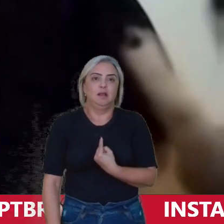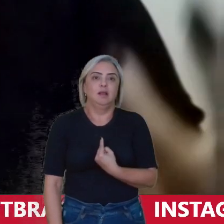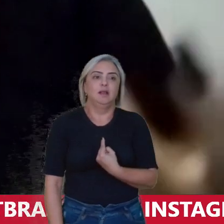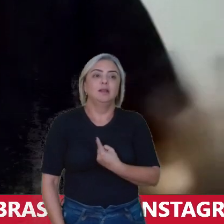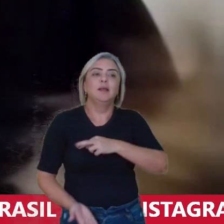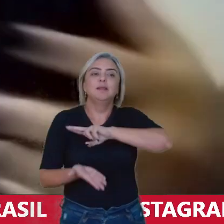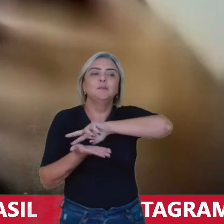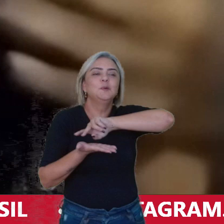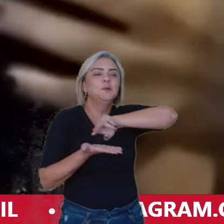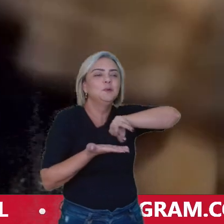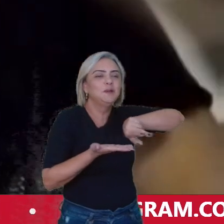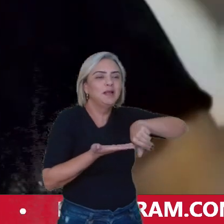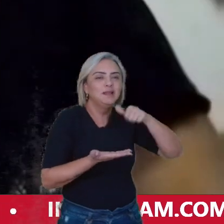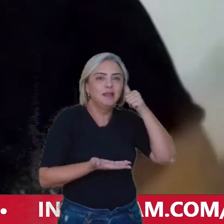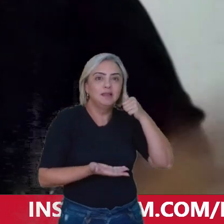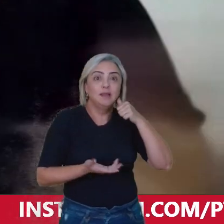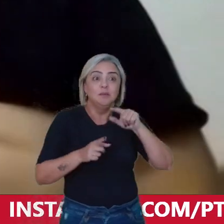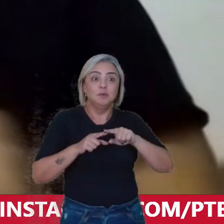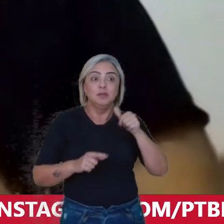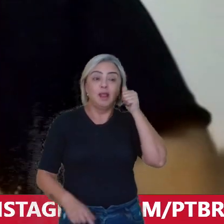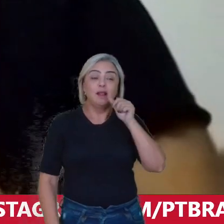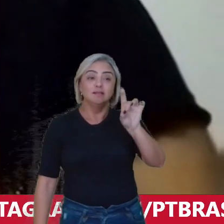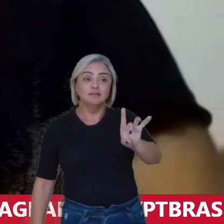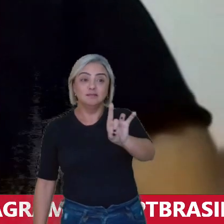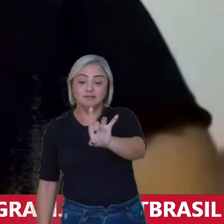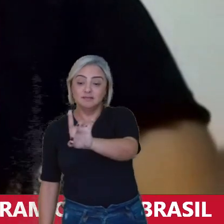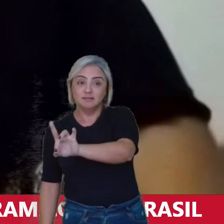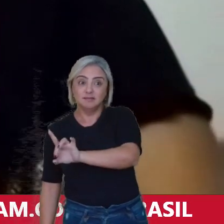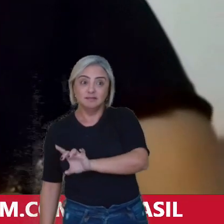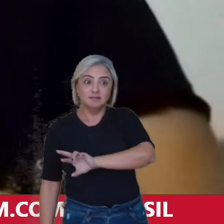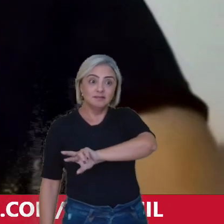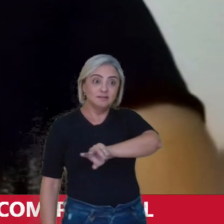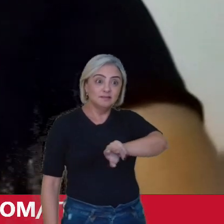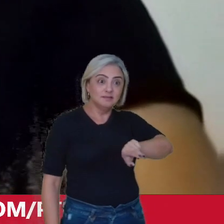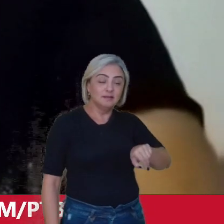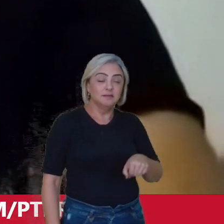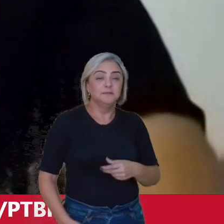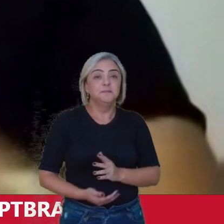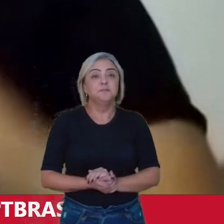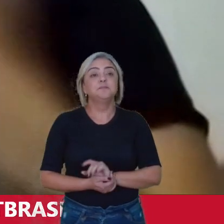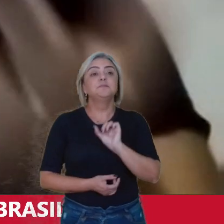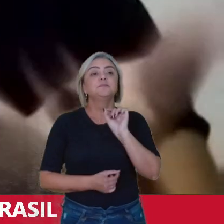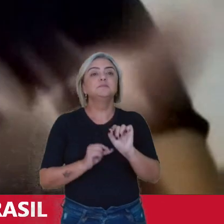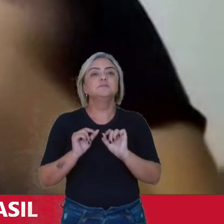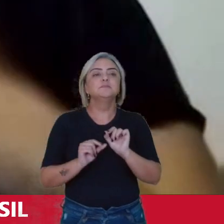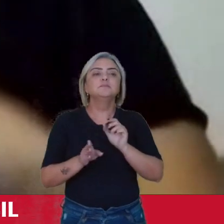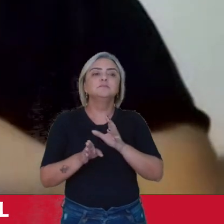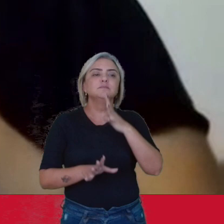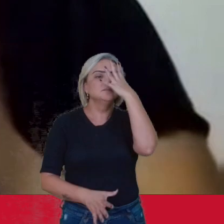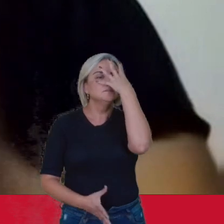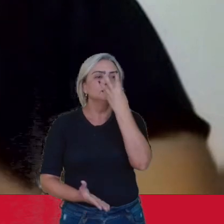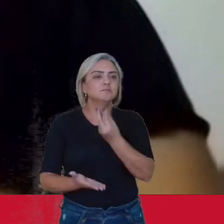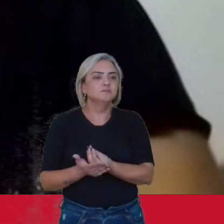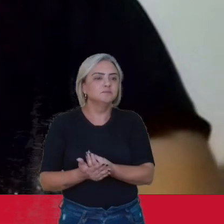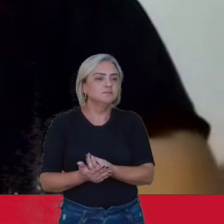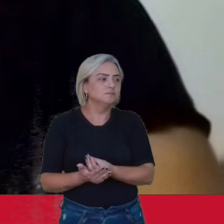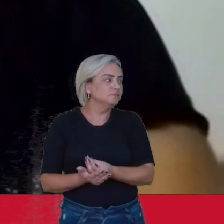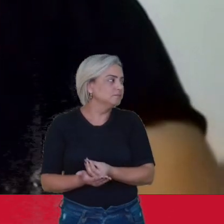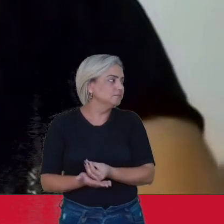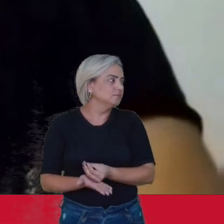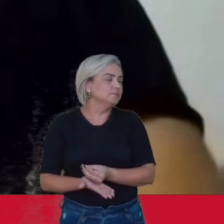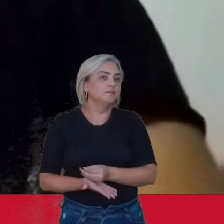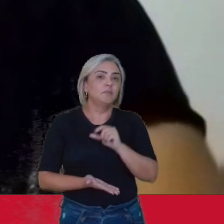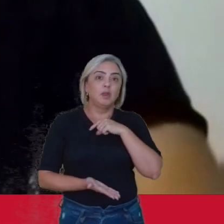na pluralidade, por isso a questão das mulheridades, né? E a questão da orientação sexual e